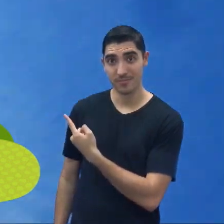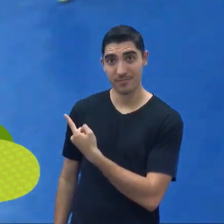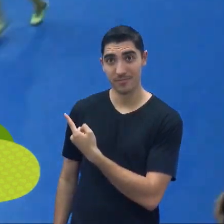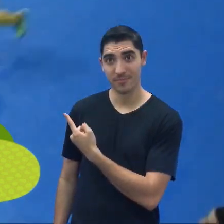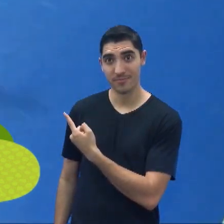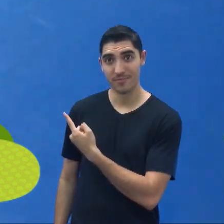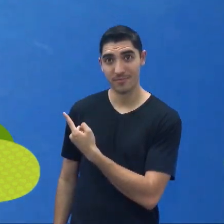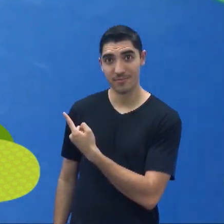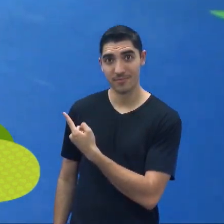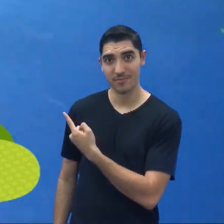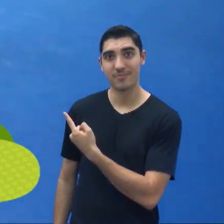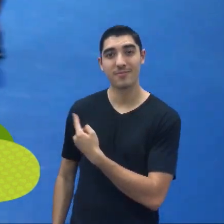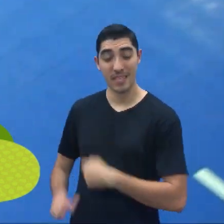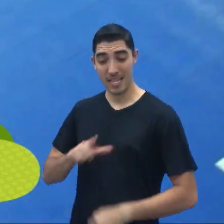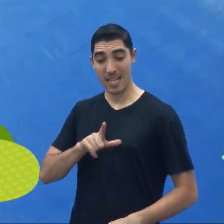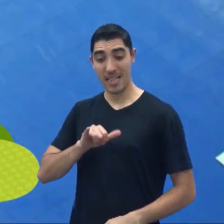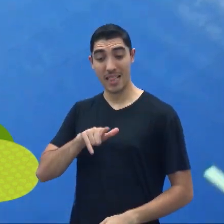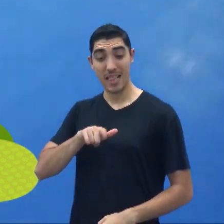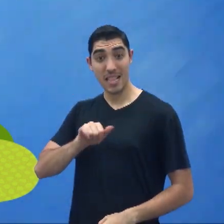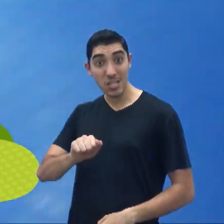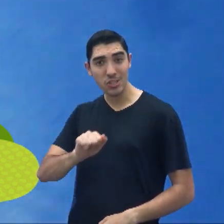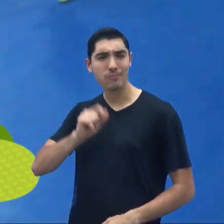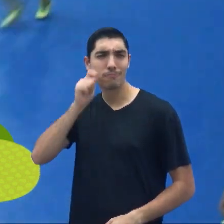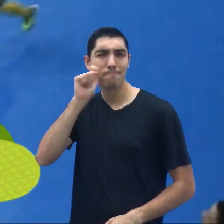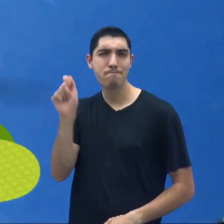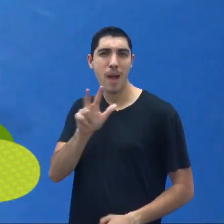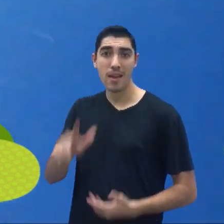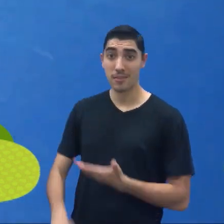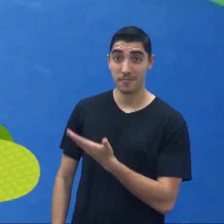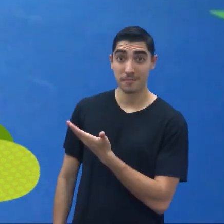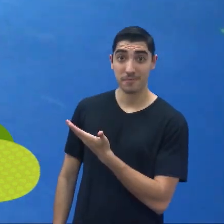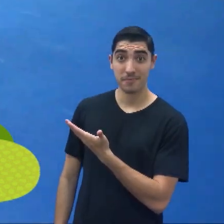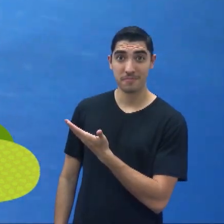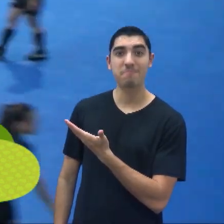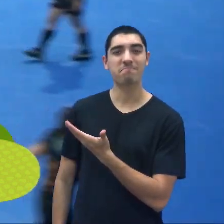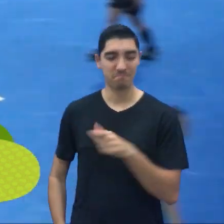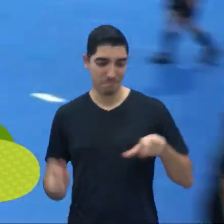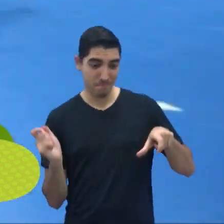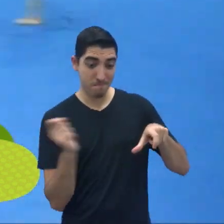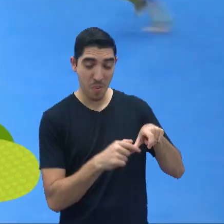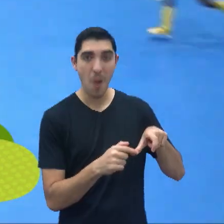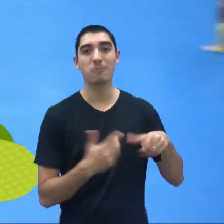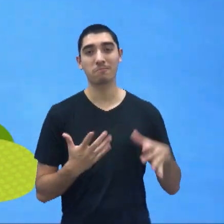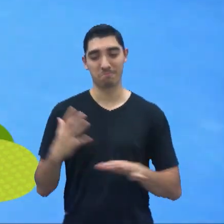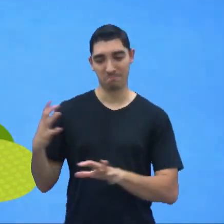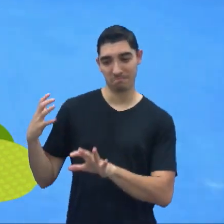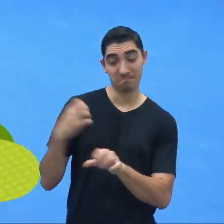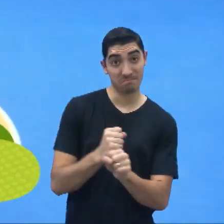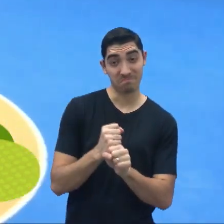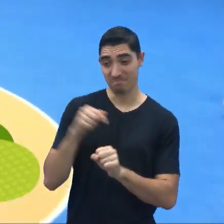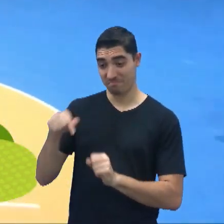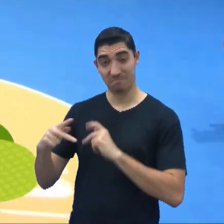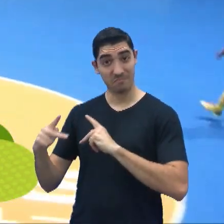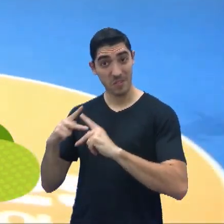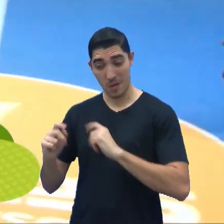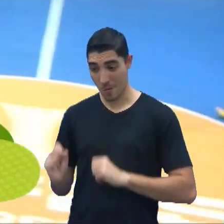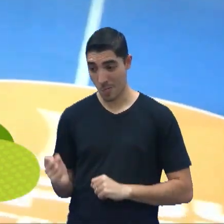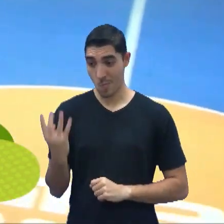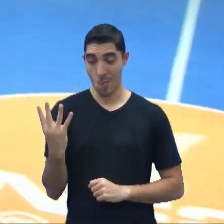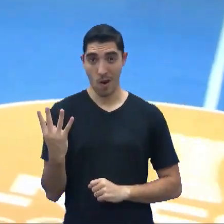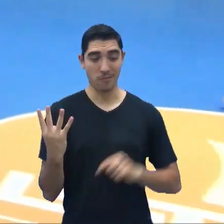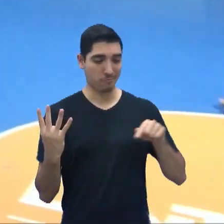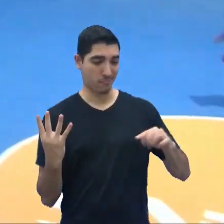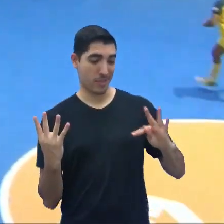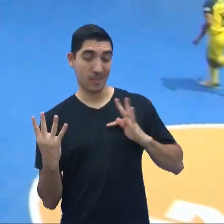E Lígia, esperta de longe, fez mais um. Lígia foi para a rede. Final no ginásio Altos de Santana. São José Futsal